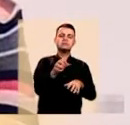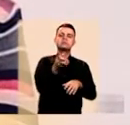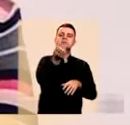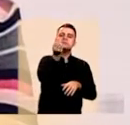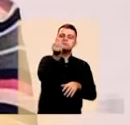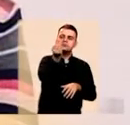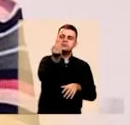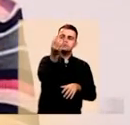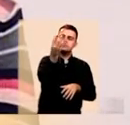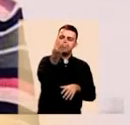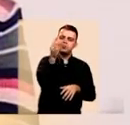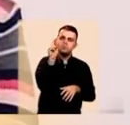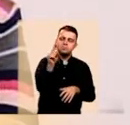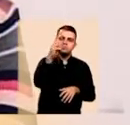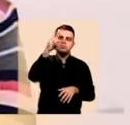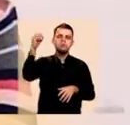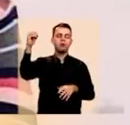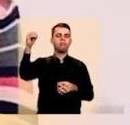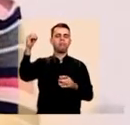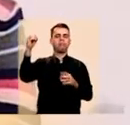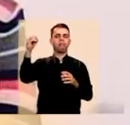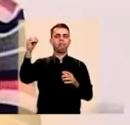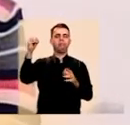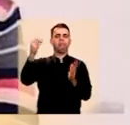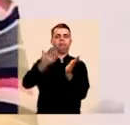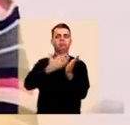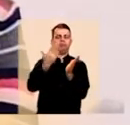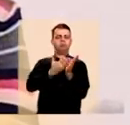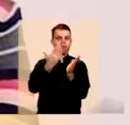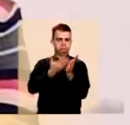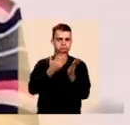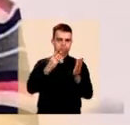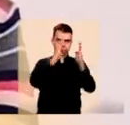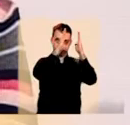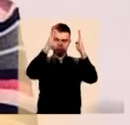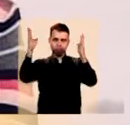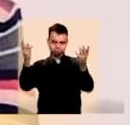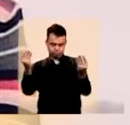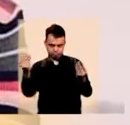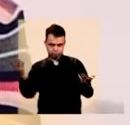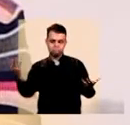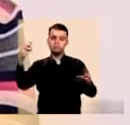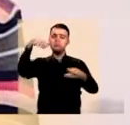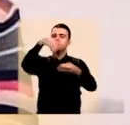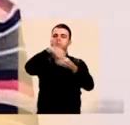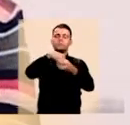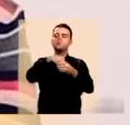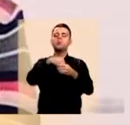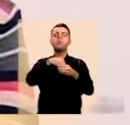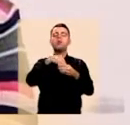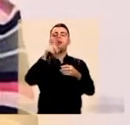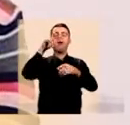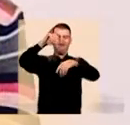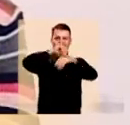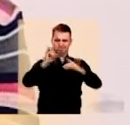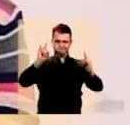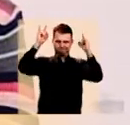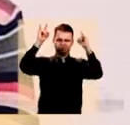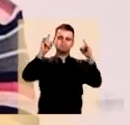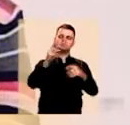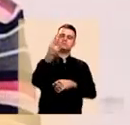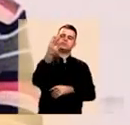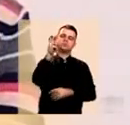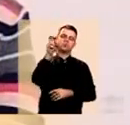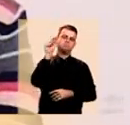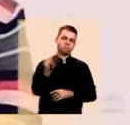64.100, né, isso no total. Só na biblioteca central a gente tem 35.000,